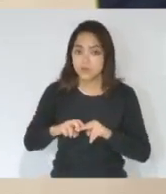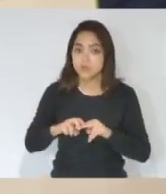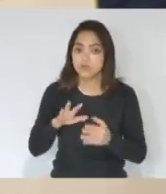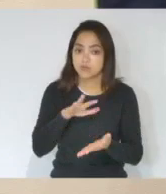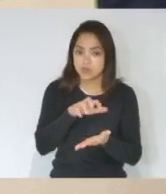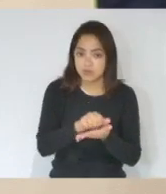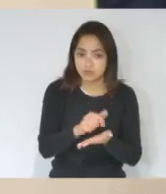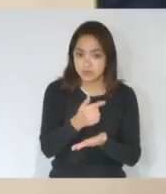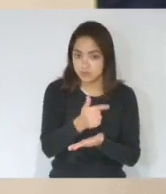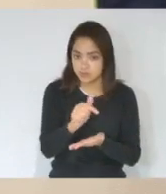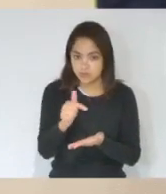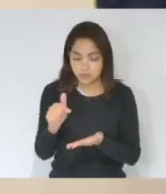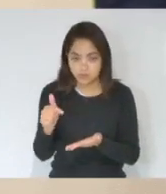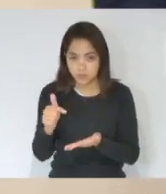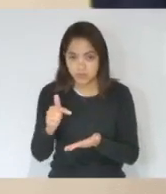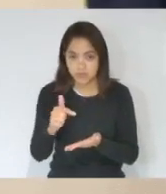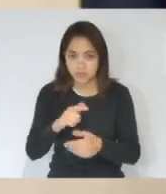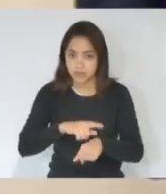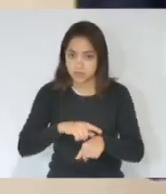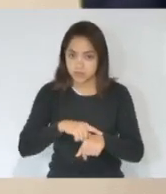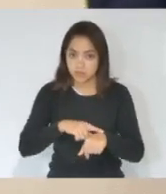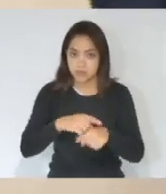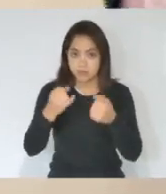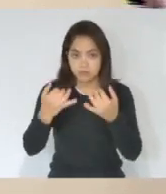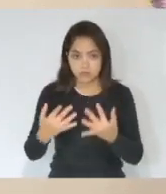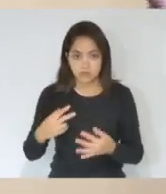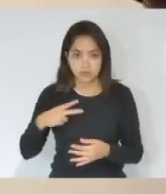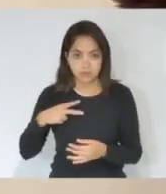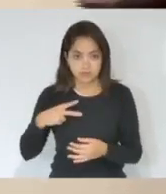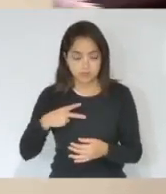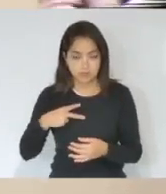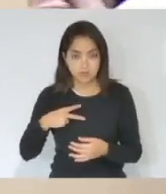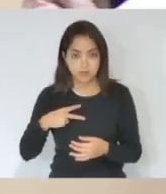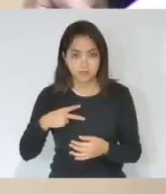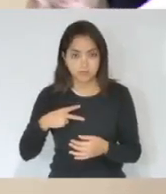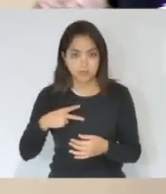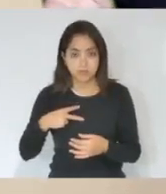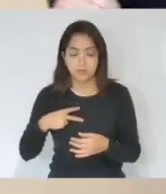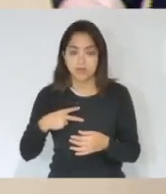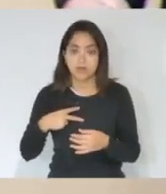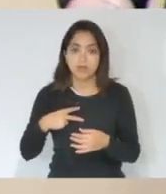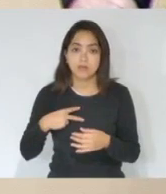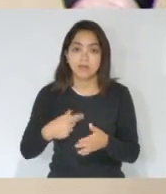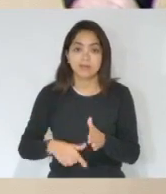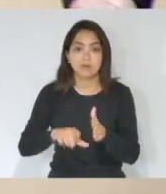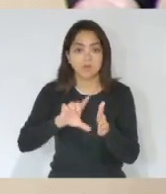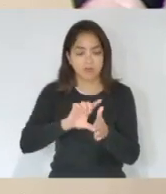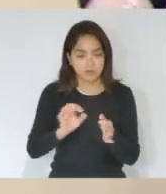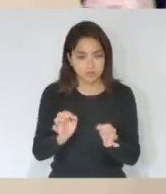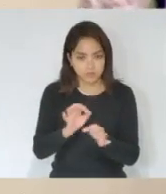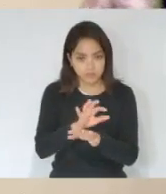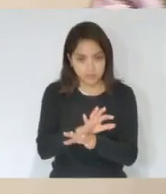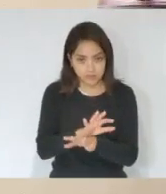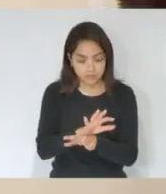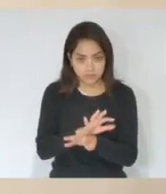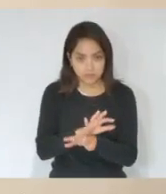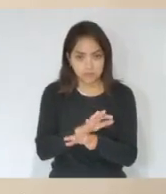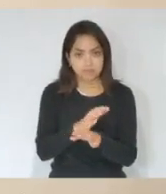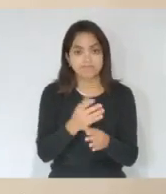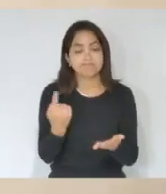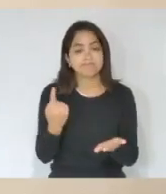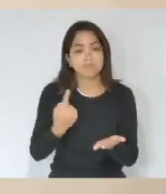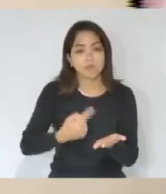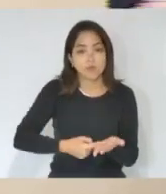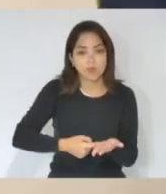oradores inscritos em explicações pessoais, a presidência, antes de encerrar a presente sessão, convoca